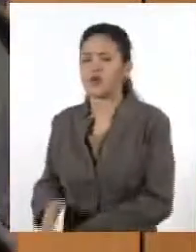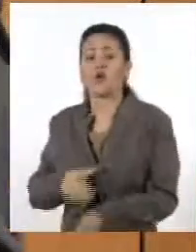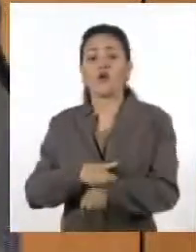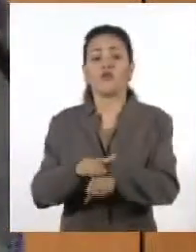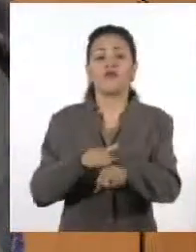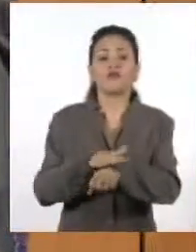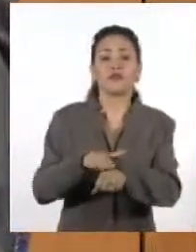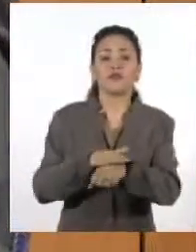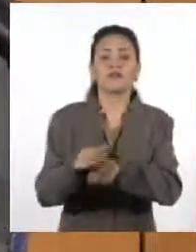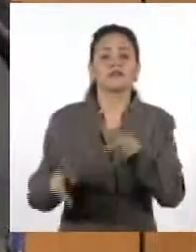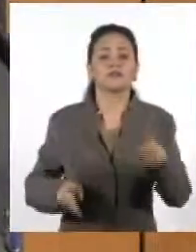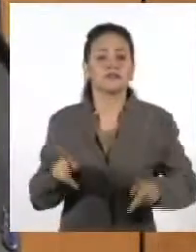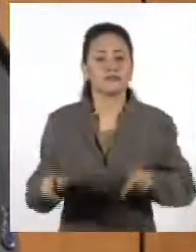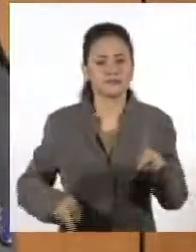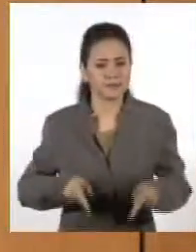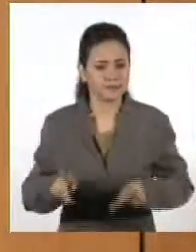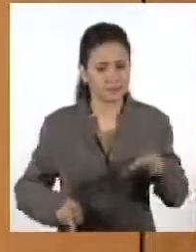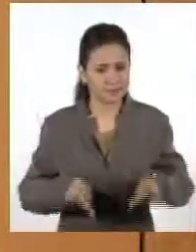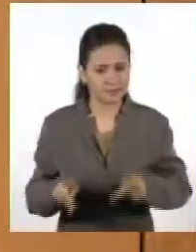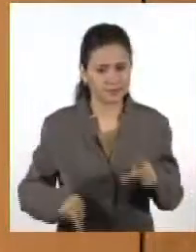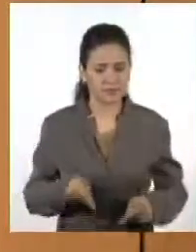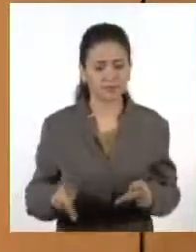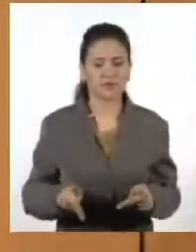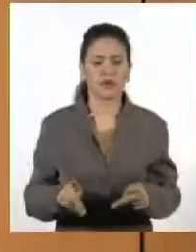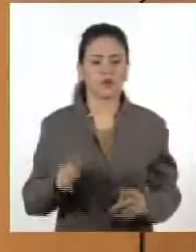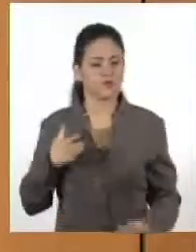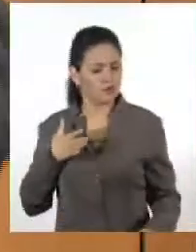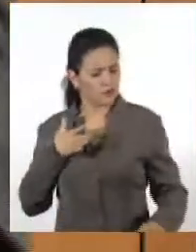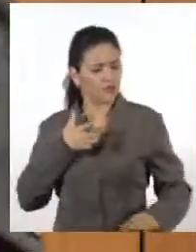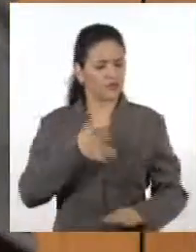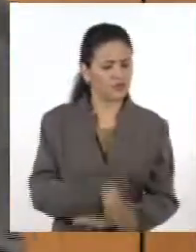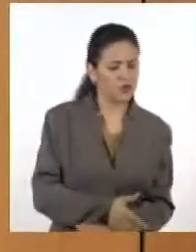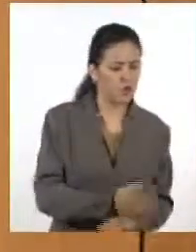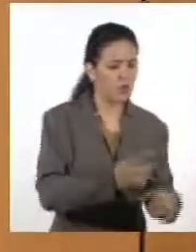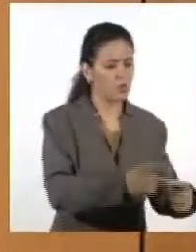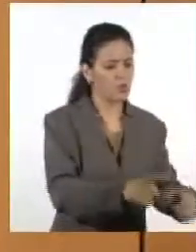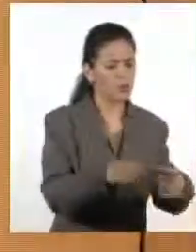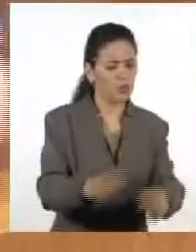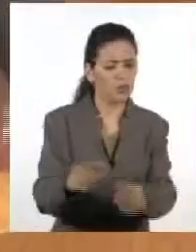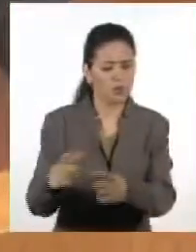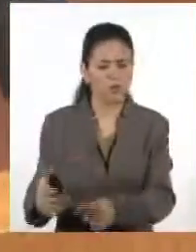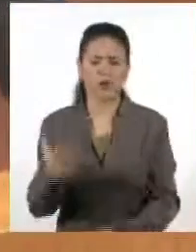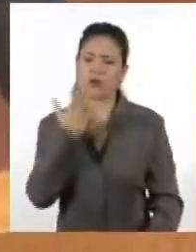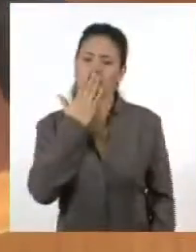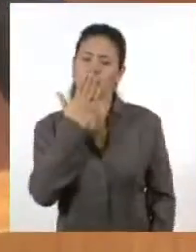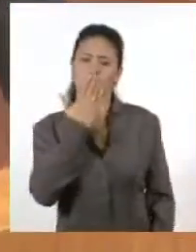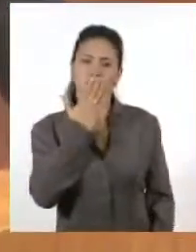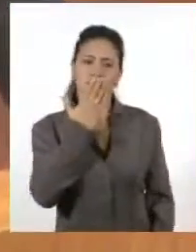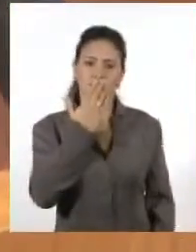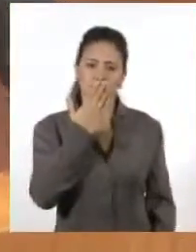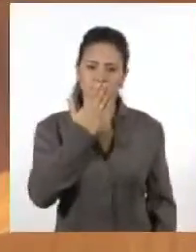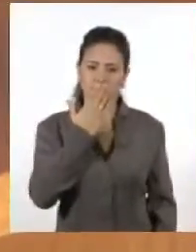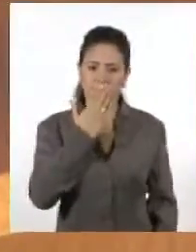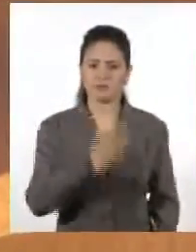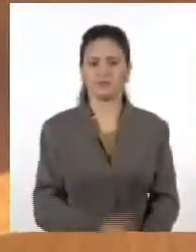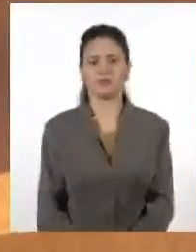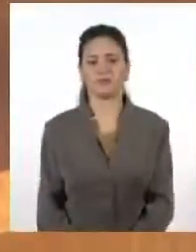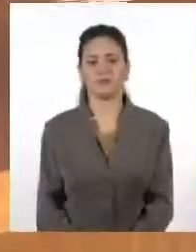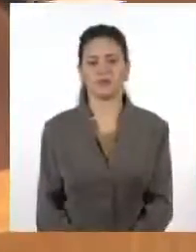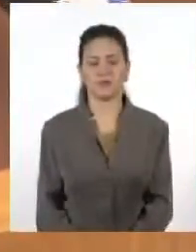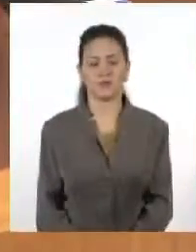maranhão foi até várias tribos indígenas aqui